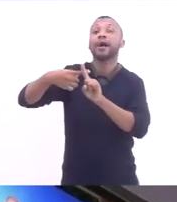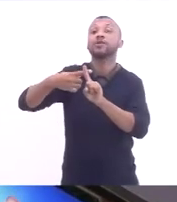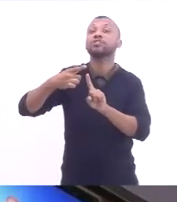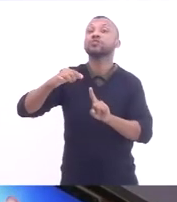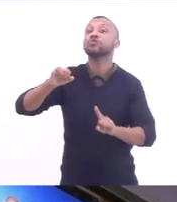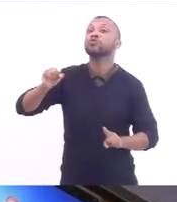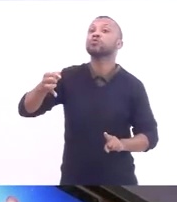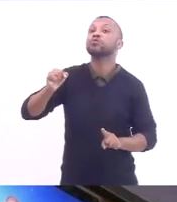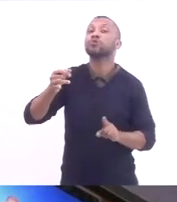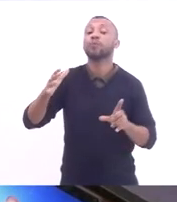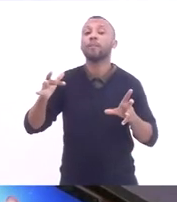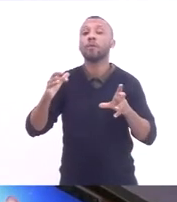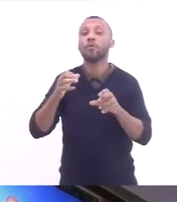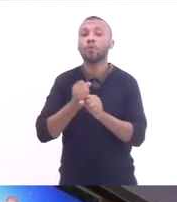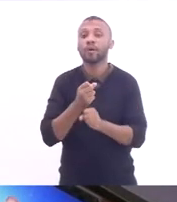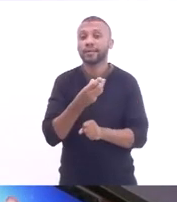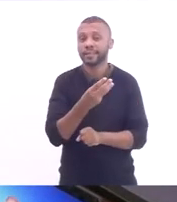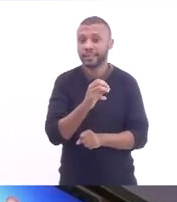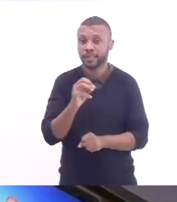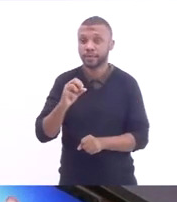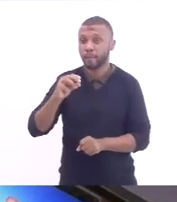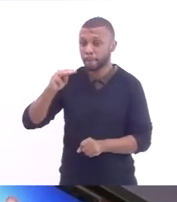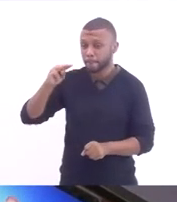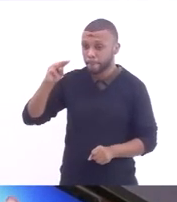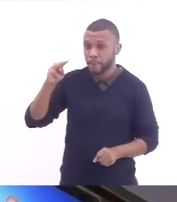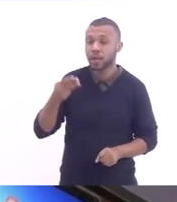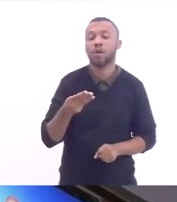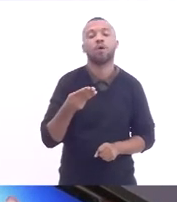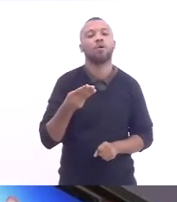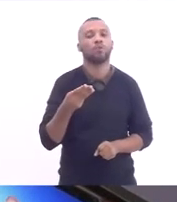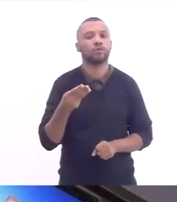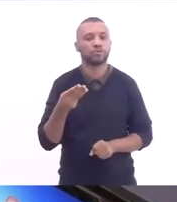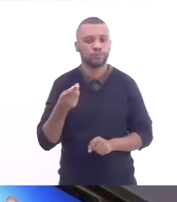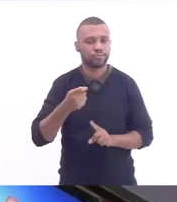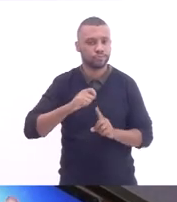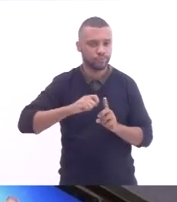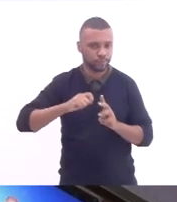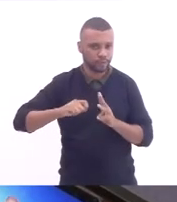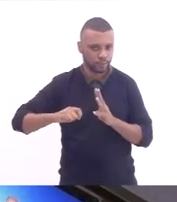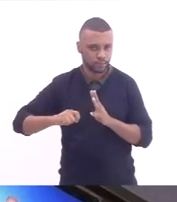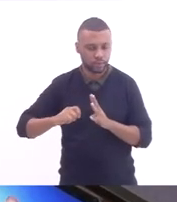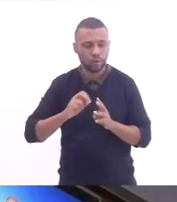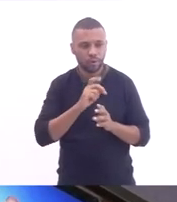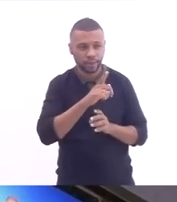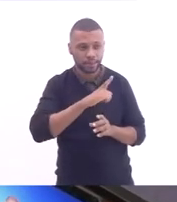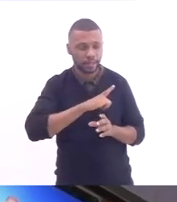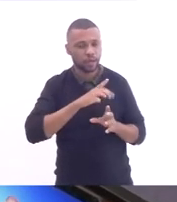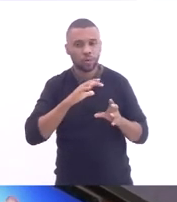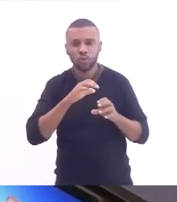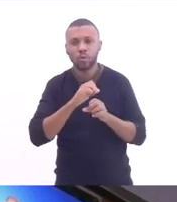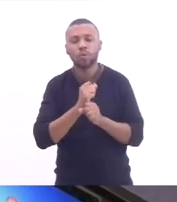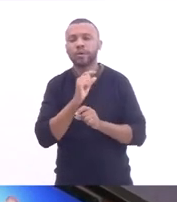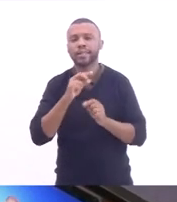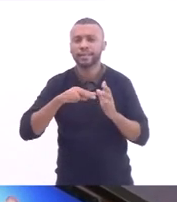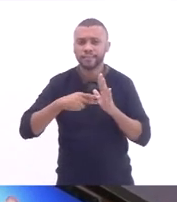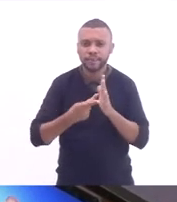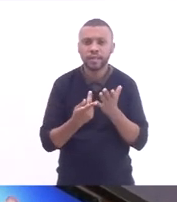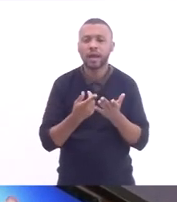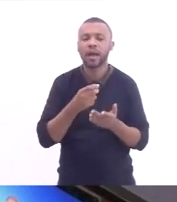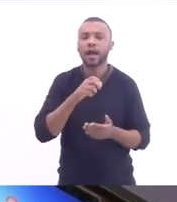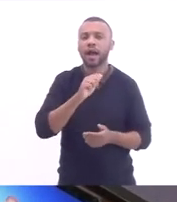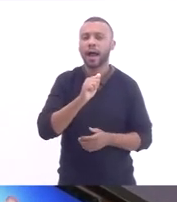amortização mais juros, 300 milhões por amortização mês. Amortização mais juros. Isso. Só tem a ordem de grandeza do que é amortização, o que é juro?